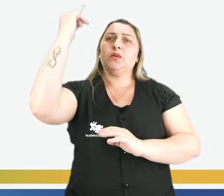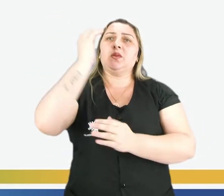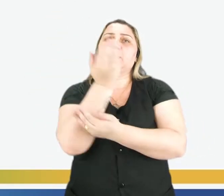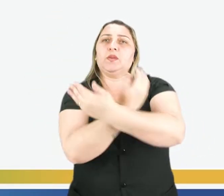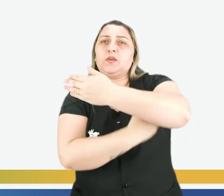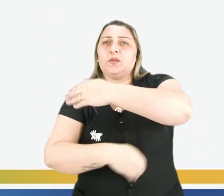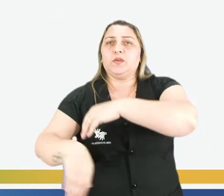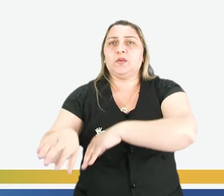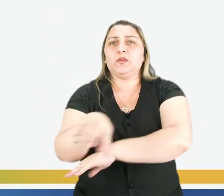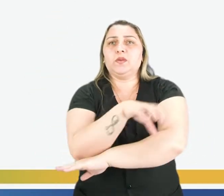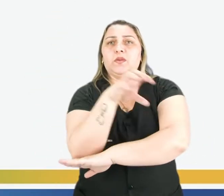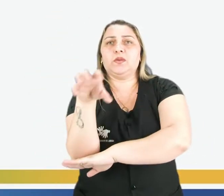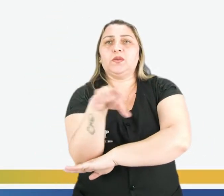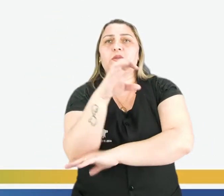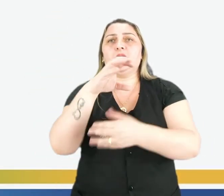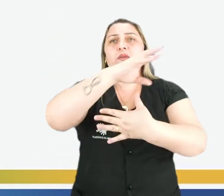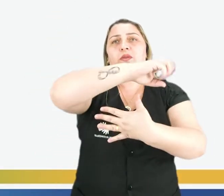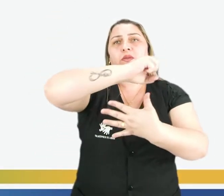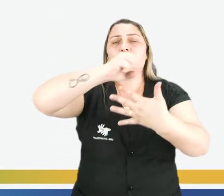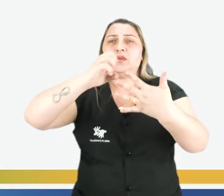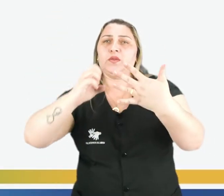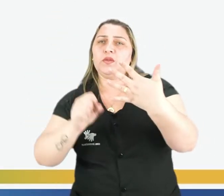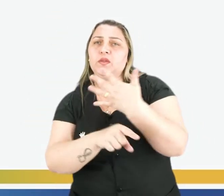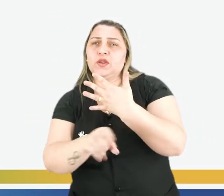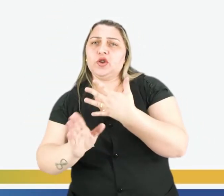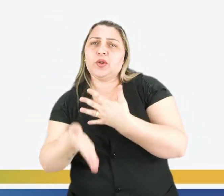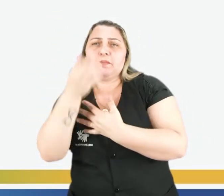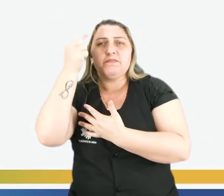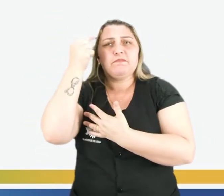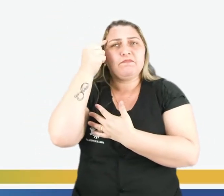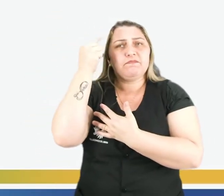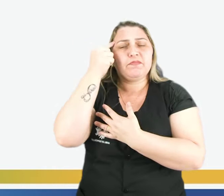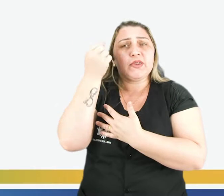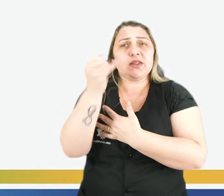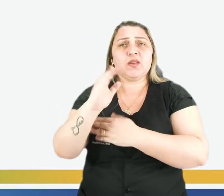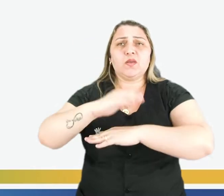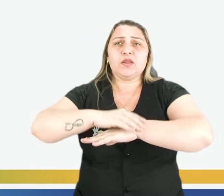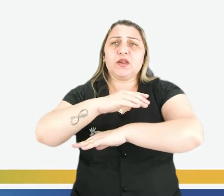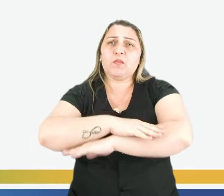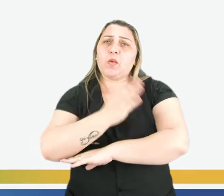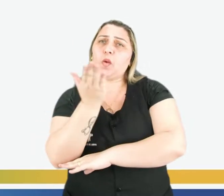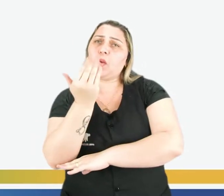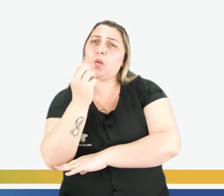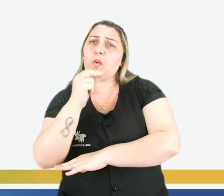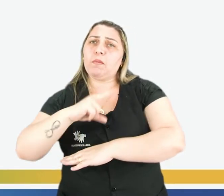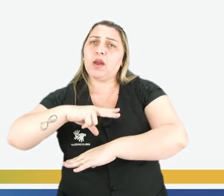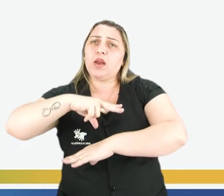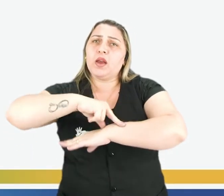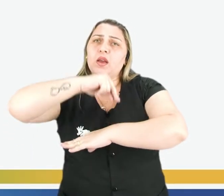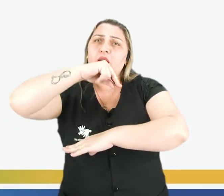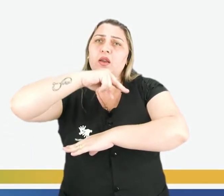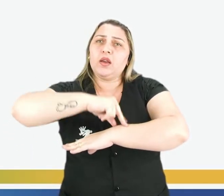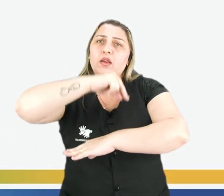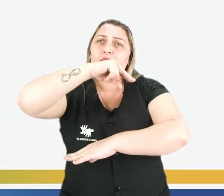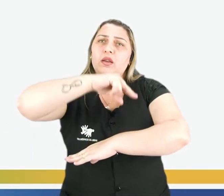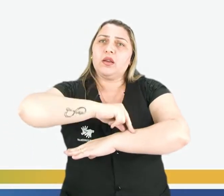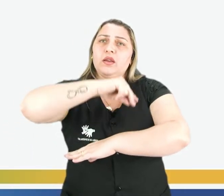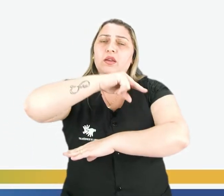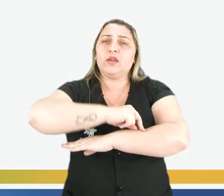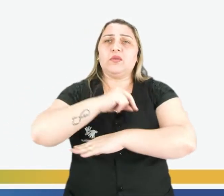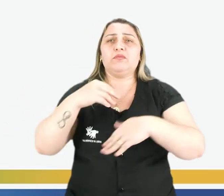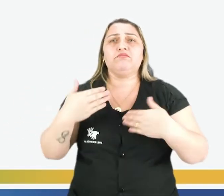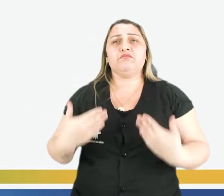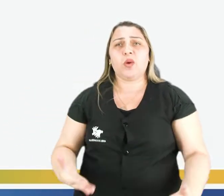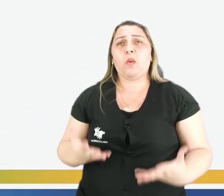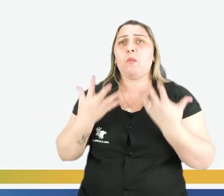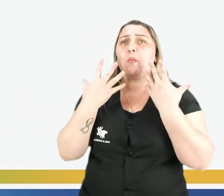ecossistema, da cadeia alimentar. Você já imaginou se o sapo não comesse o grilo, né? O